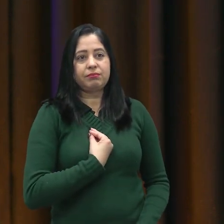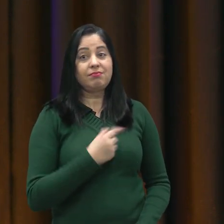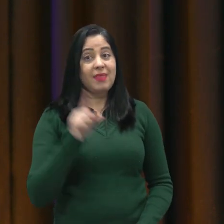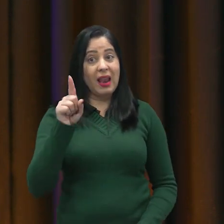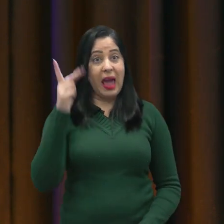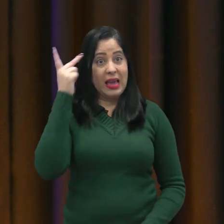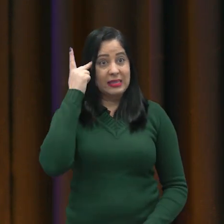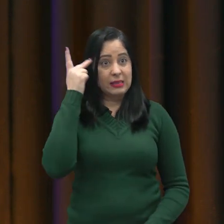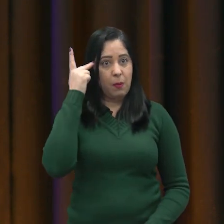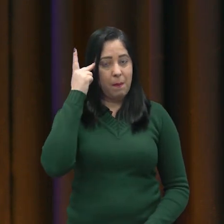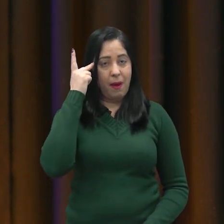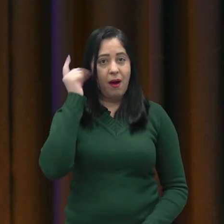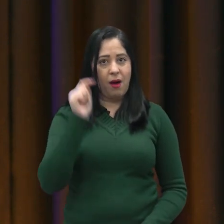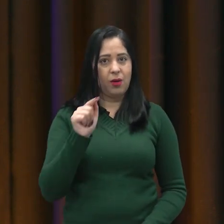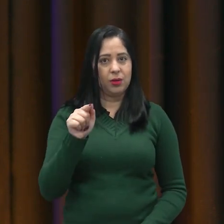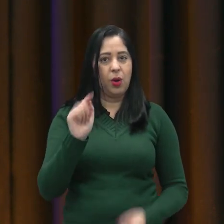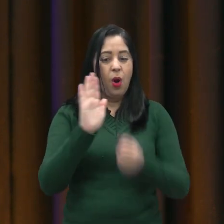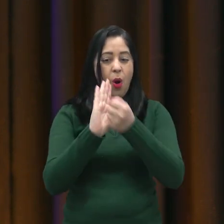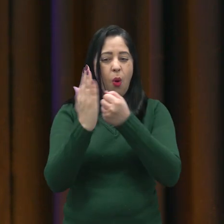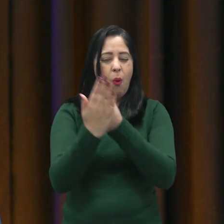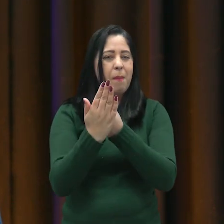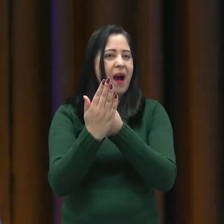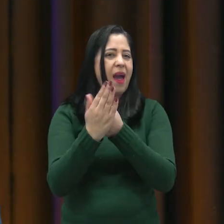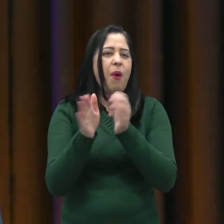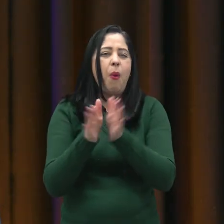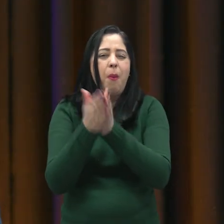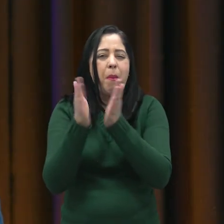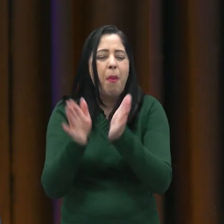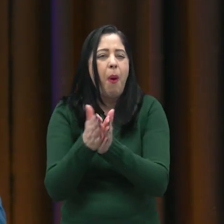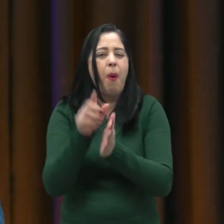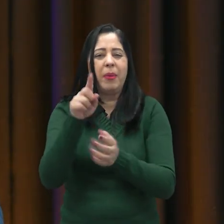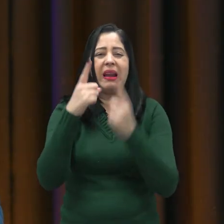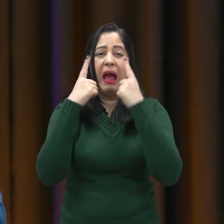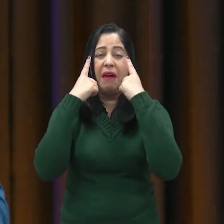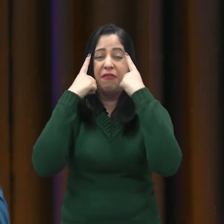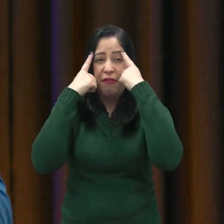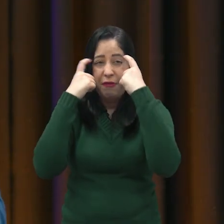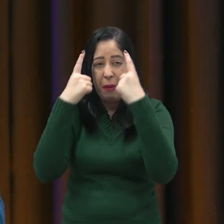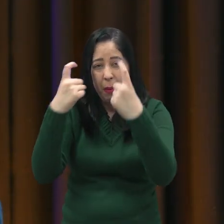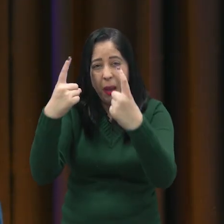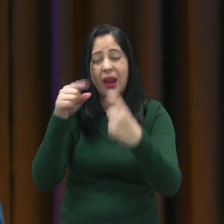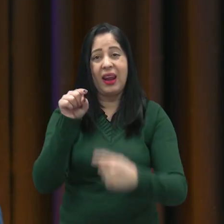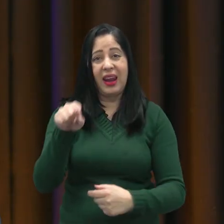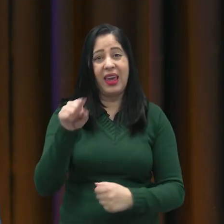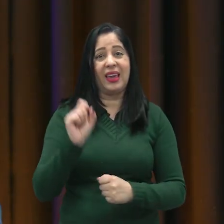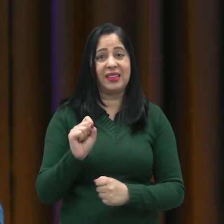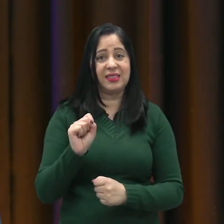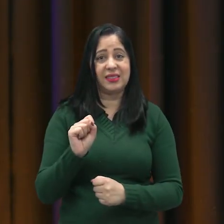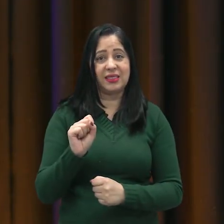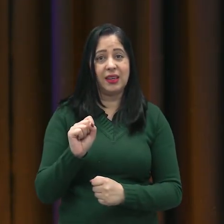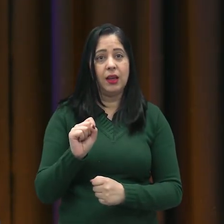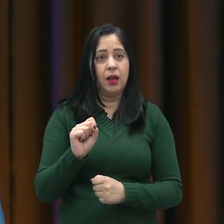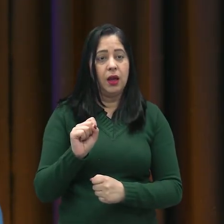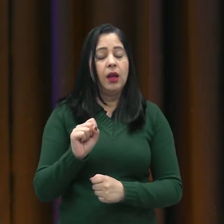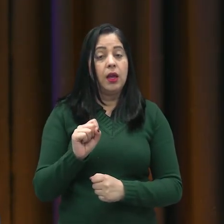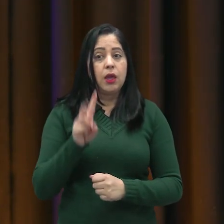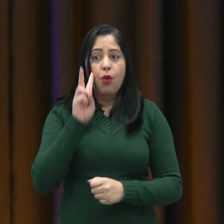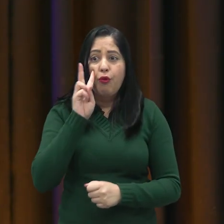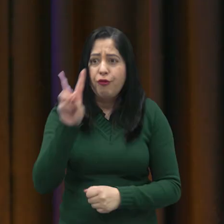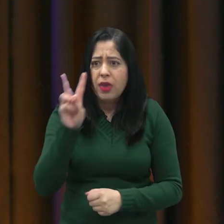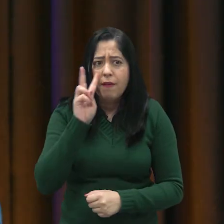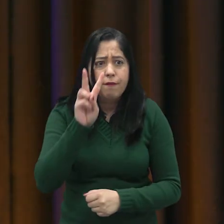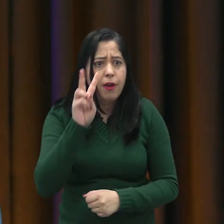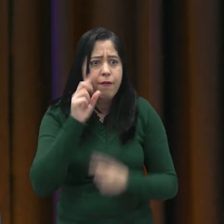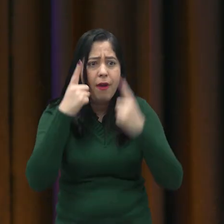gente procura primeiro afastar, né, do ambiente. Foi isso que minha mãe fez, me afastou, né, desse lugar para estudar em um lugar